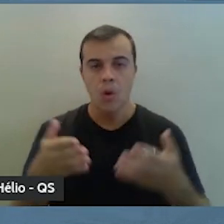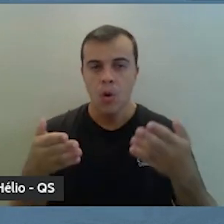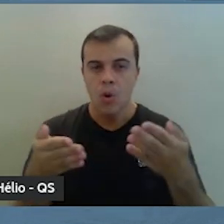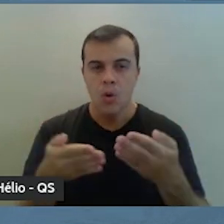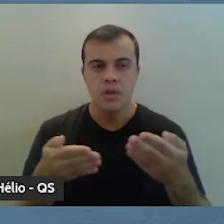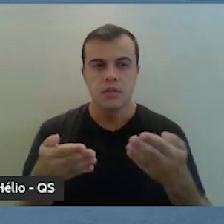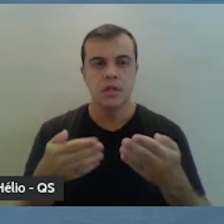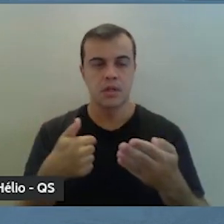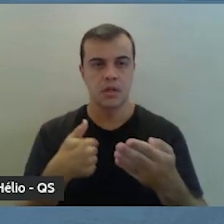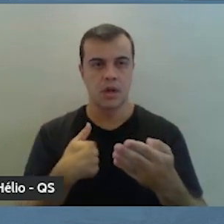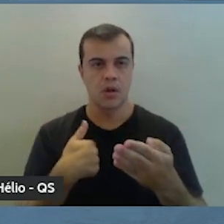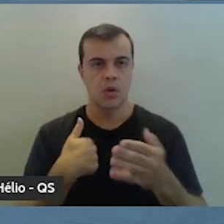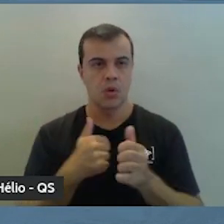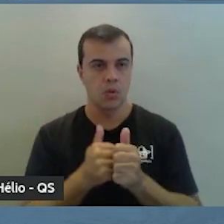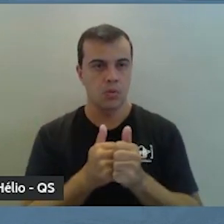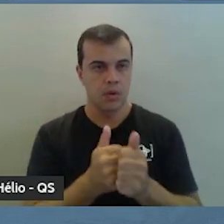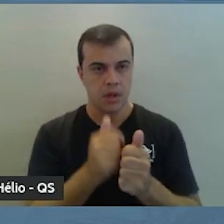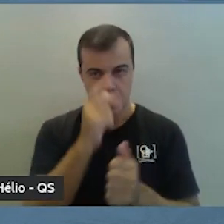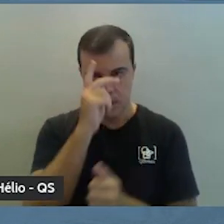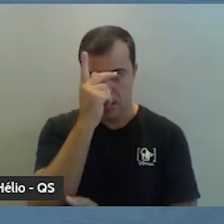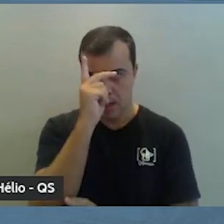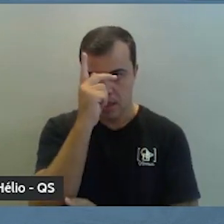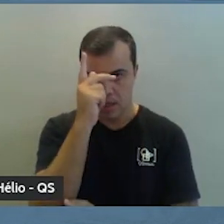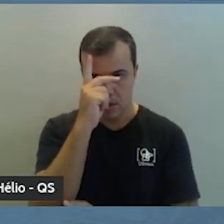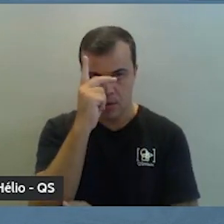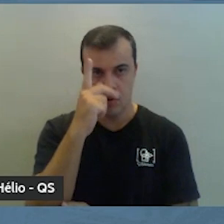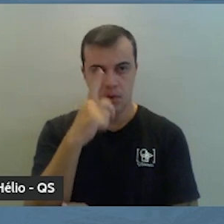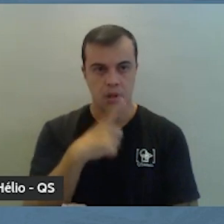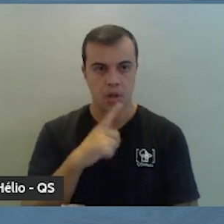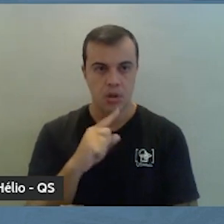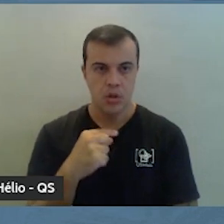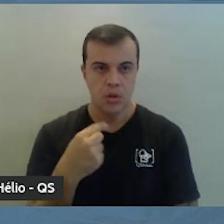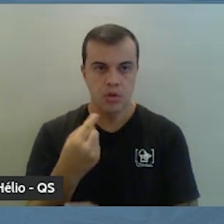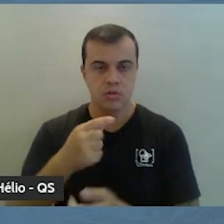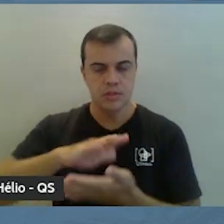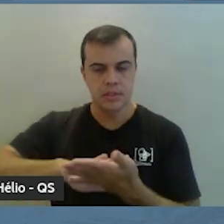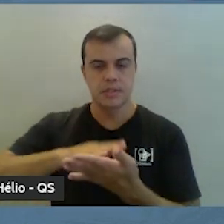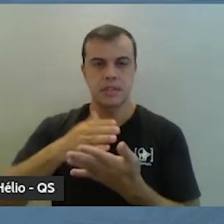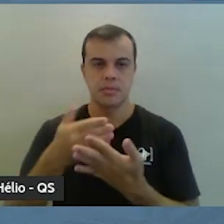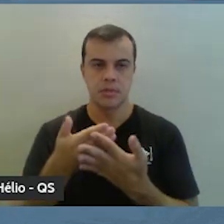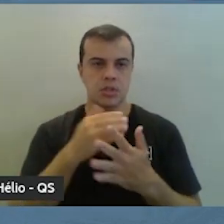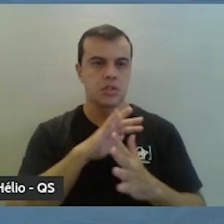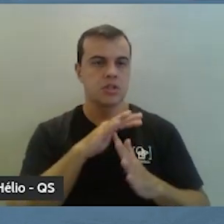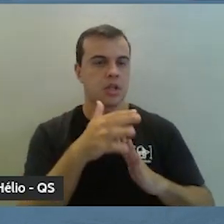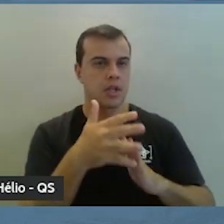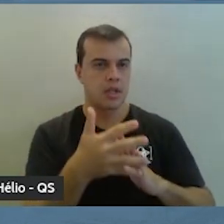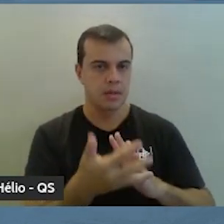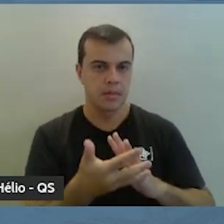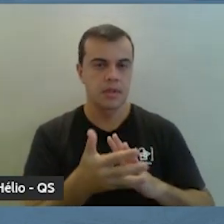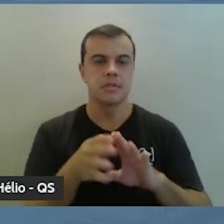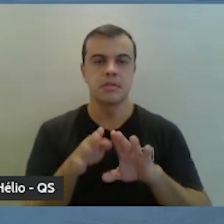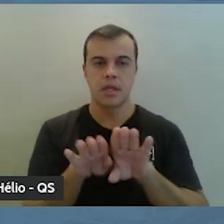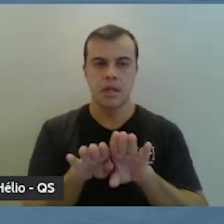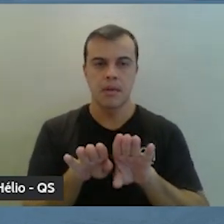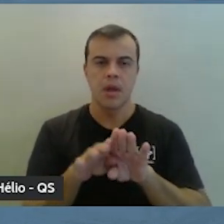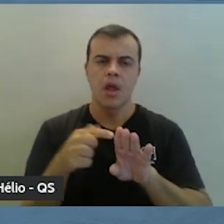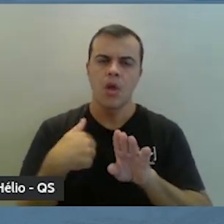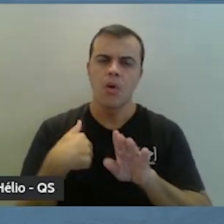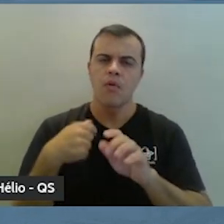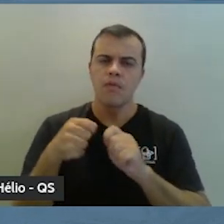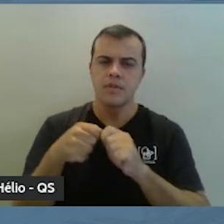Hoje eu estou acompanhada do Hélio Vieira, que vai ser o nosso tradutor de Libras, e vou fazer uma